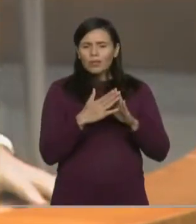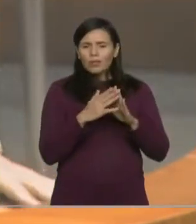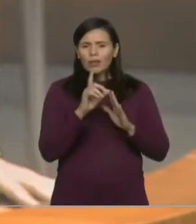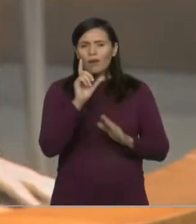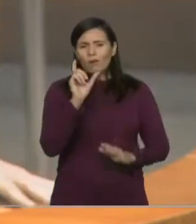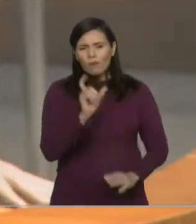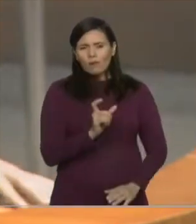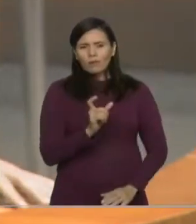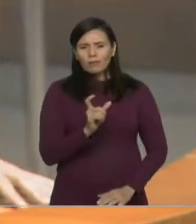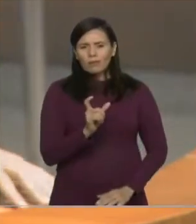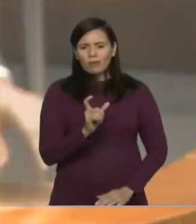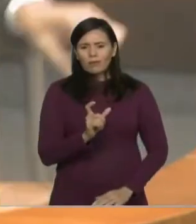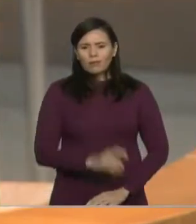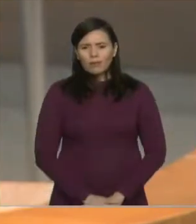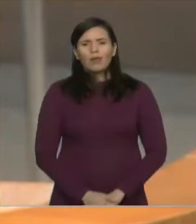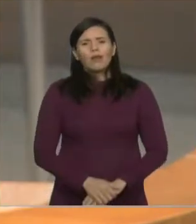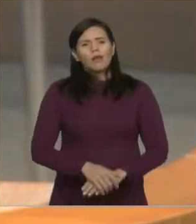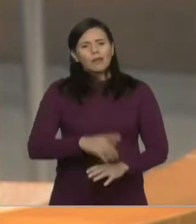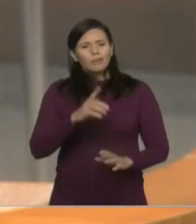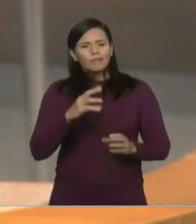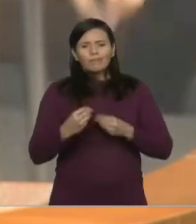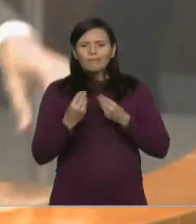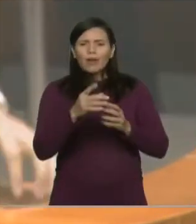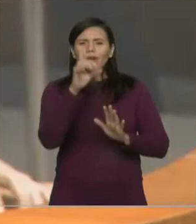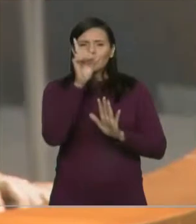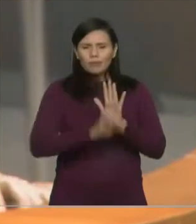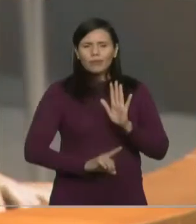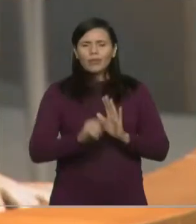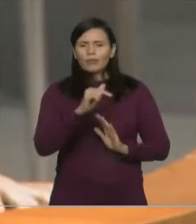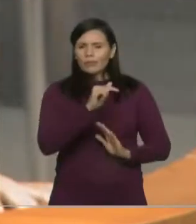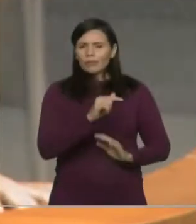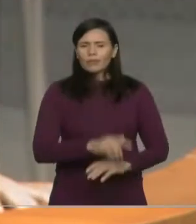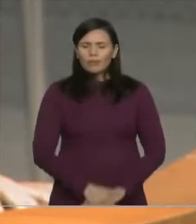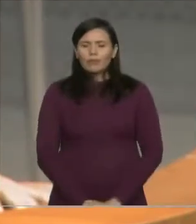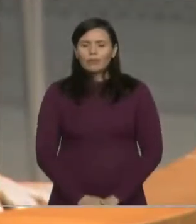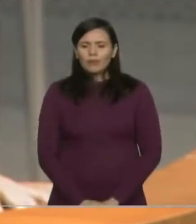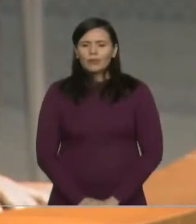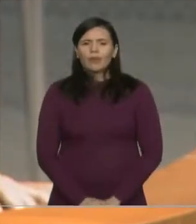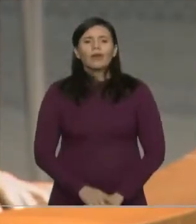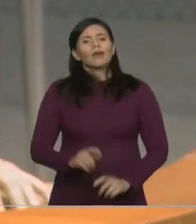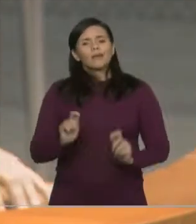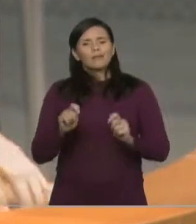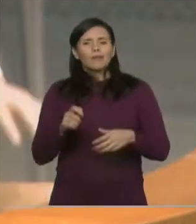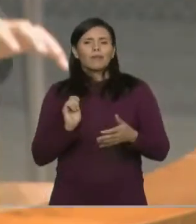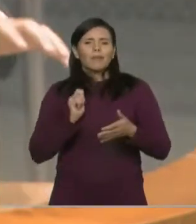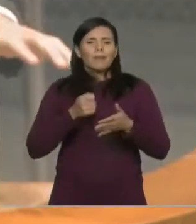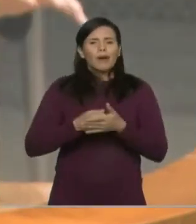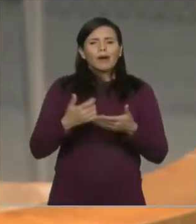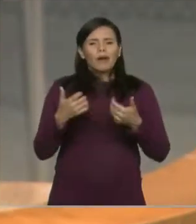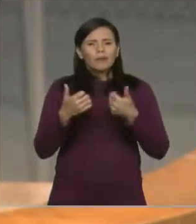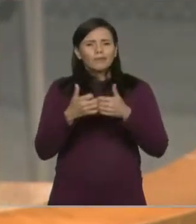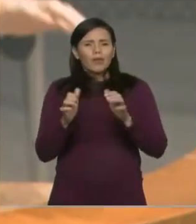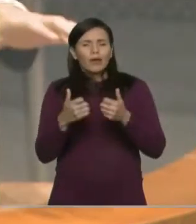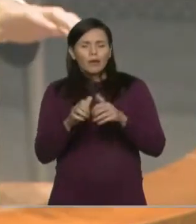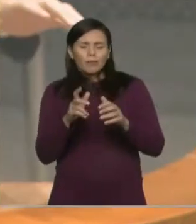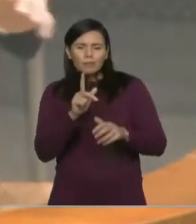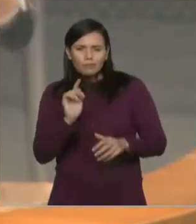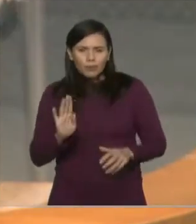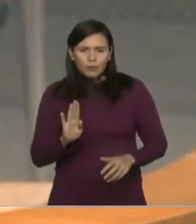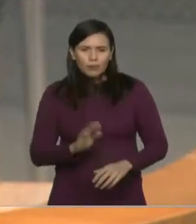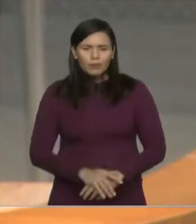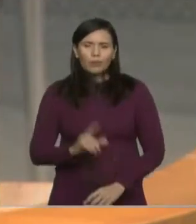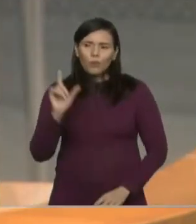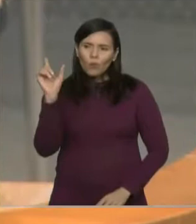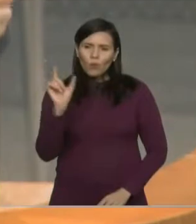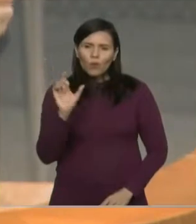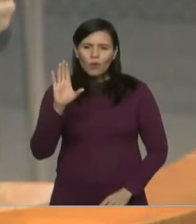é garantir direitos. Fizemos a indicação hoje, que muito me orgulha, uma indicação para a criação de um aplicativo, ou